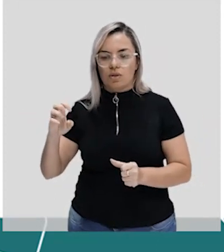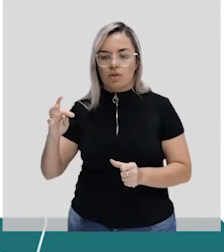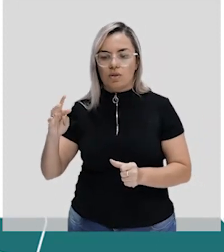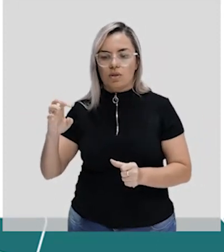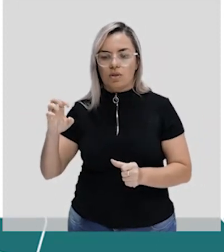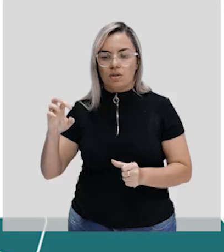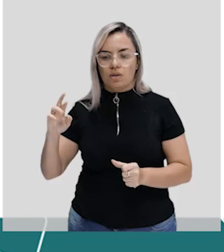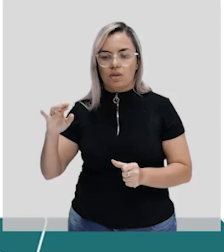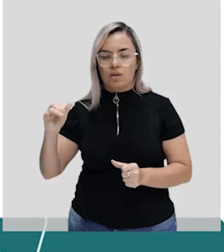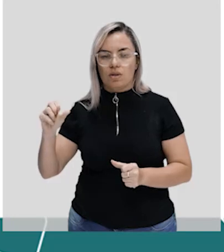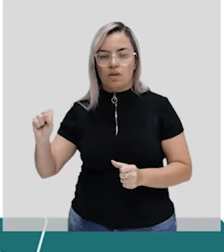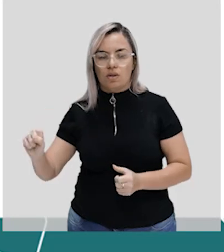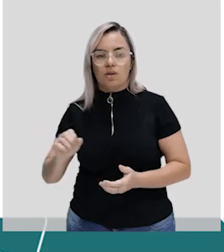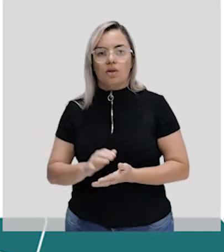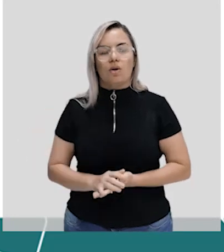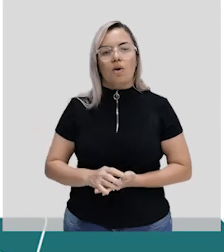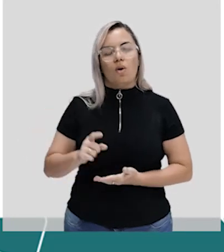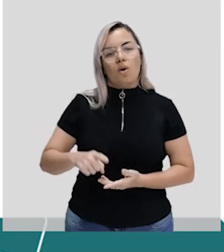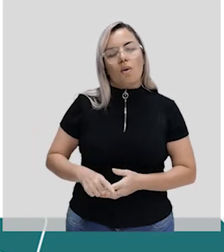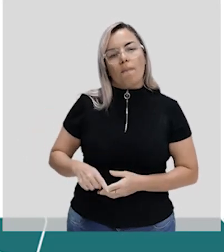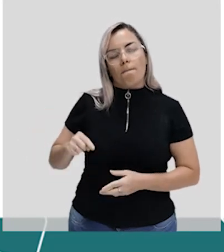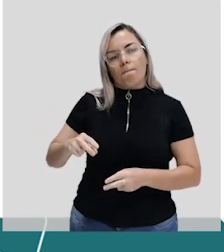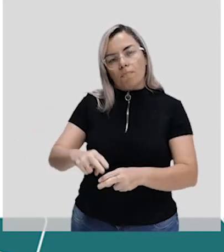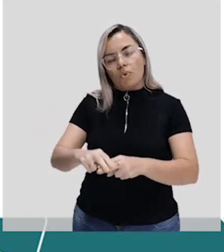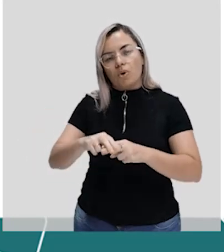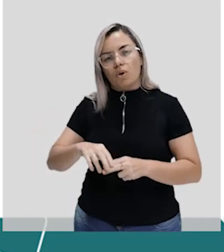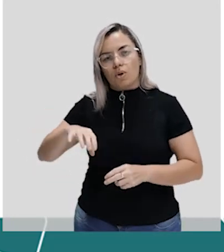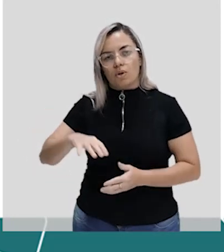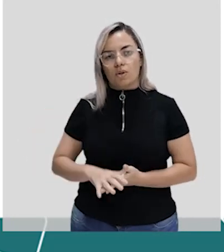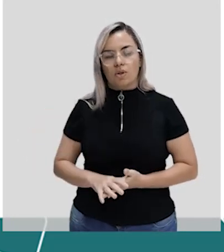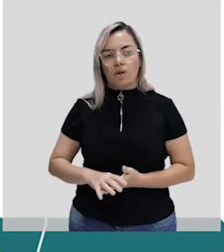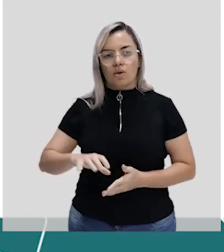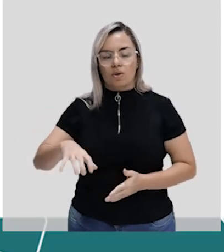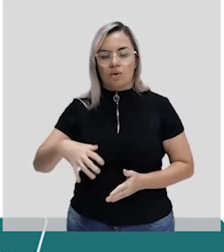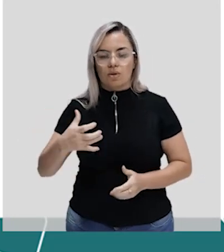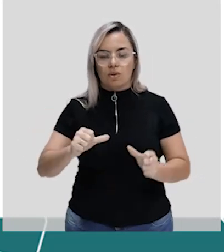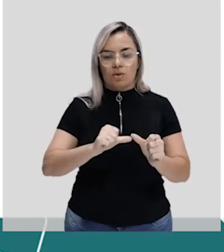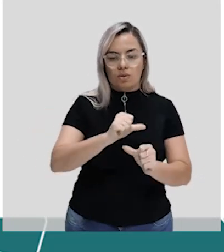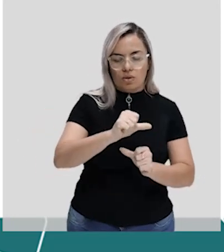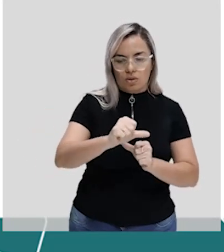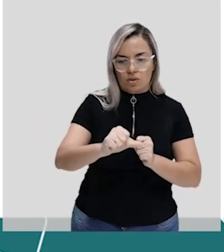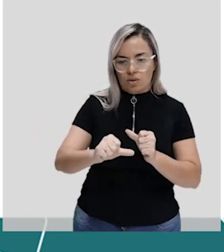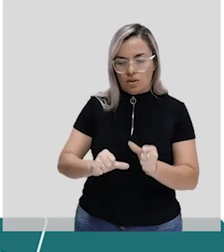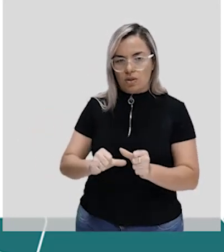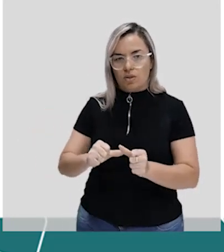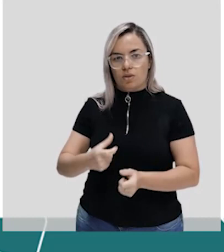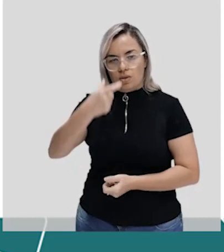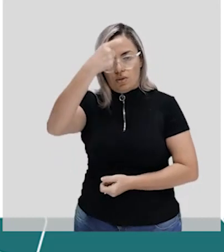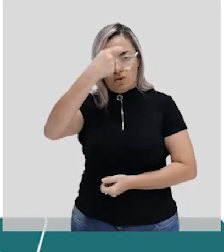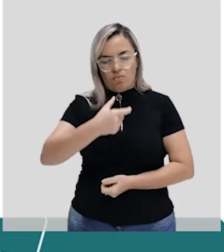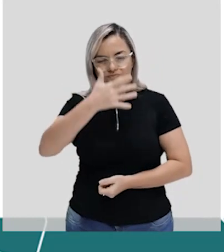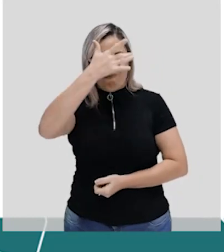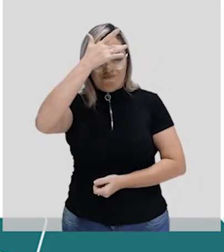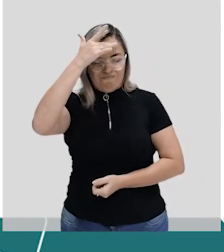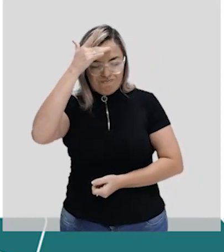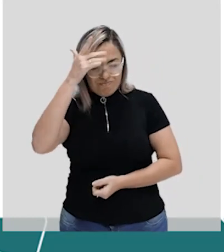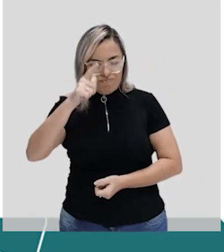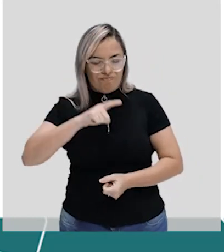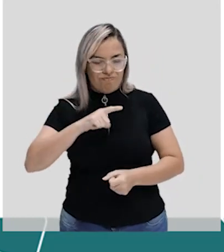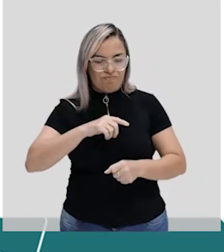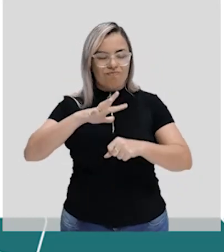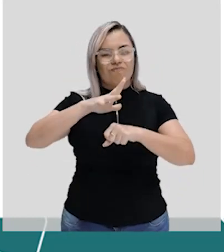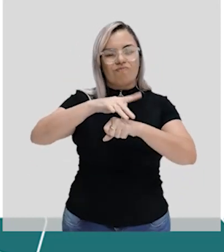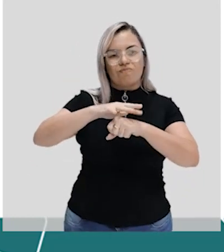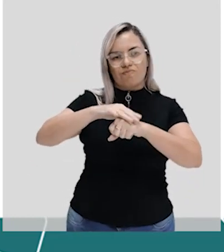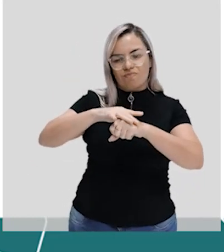humano, na maioria dos casos é uma mutação que vai causar uma doença muito séria. O indivíduo ele vai ter